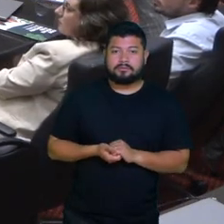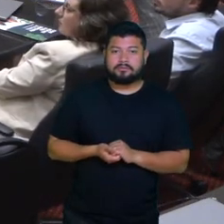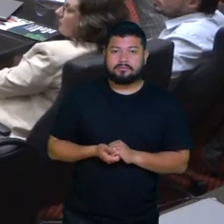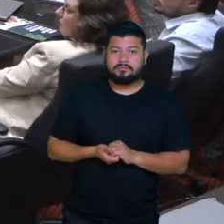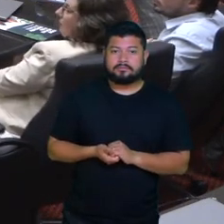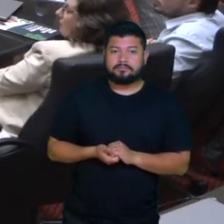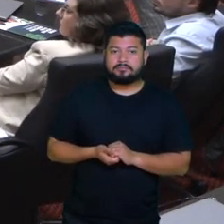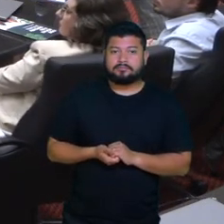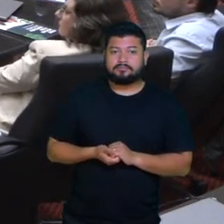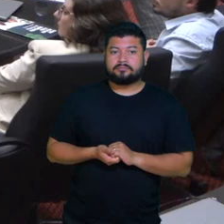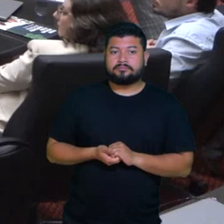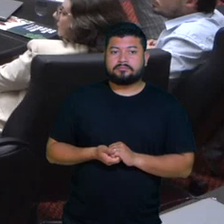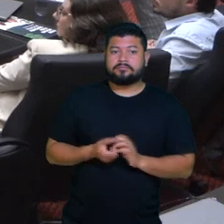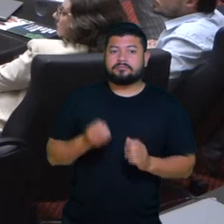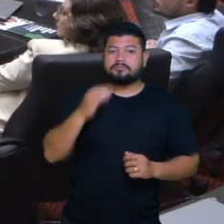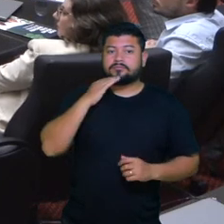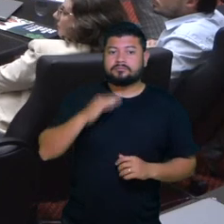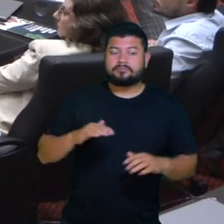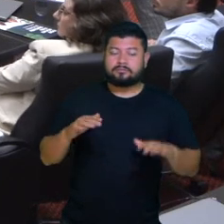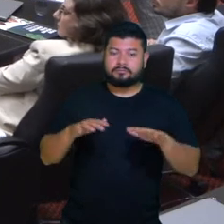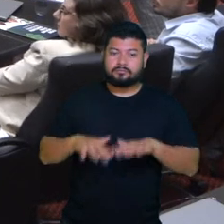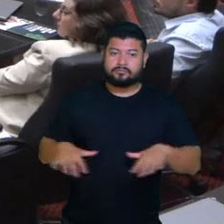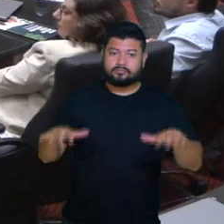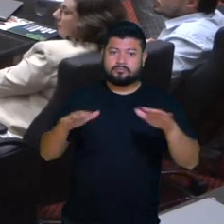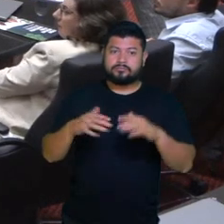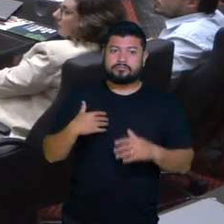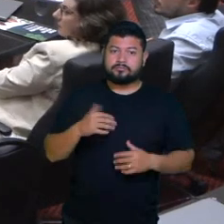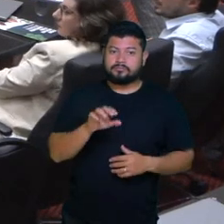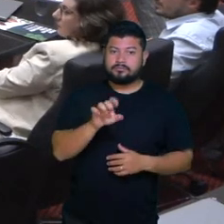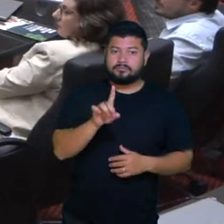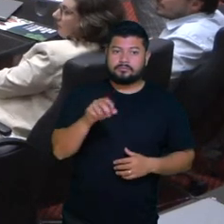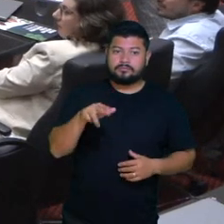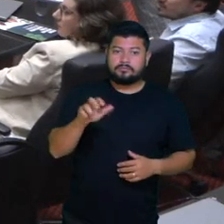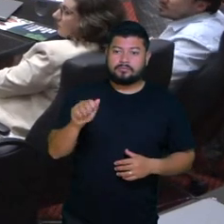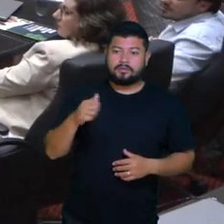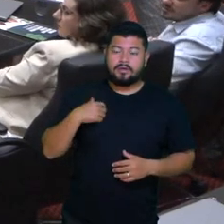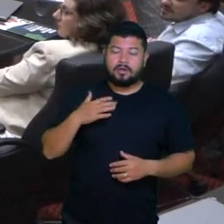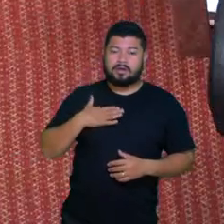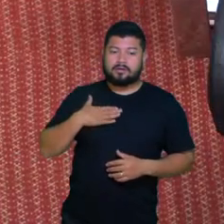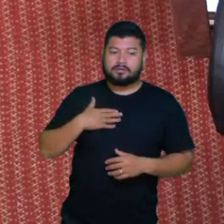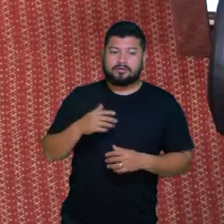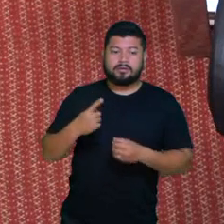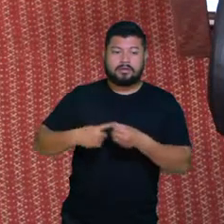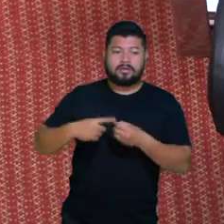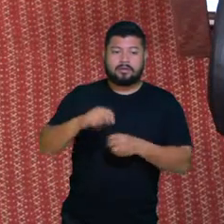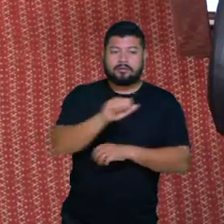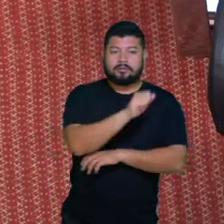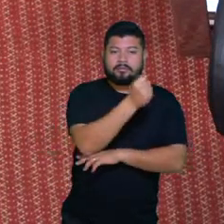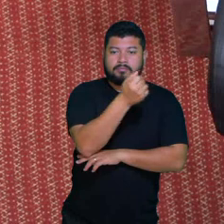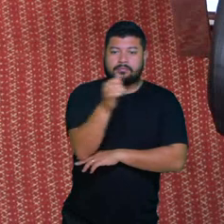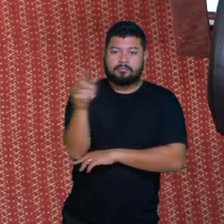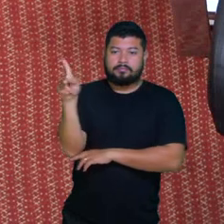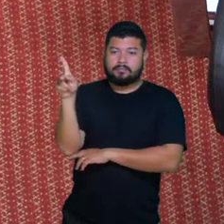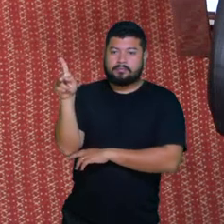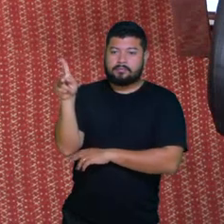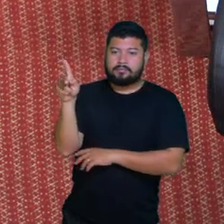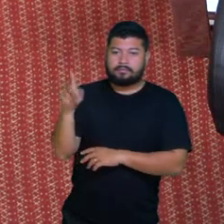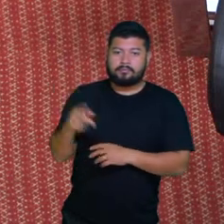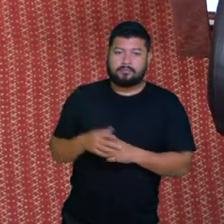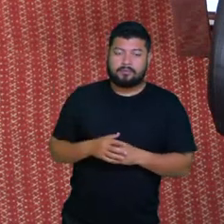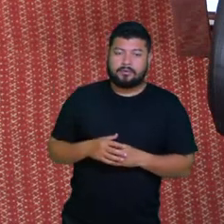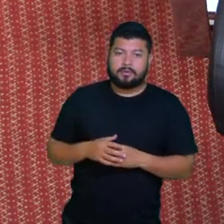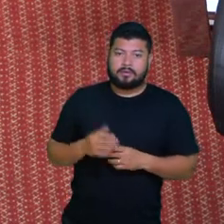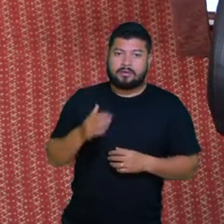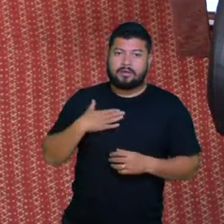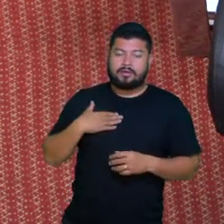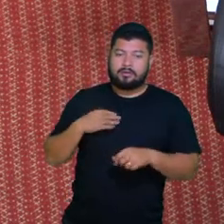OK boa tarde Edna da Regional de Palmitos Eu só gostaria de fazer é uma sugestão eu não